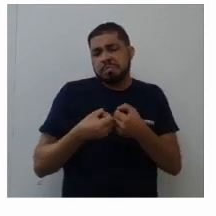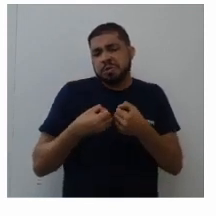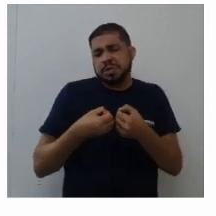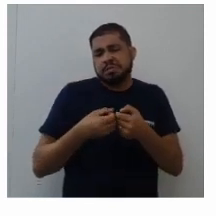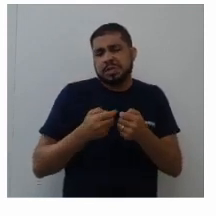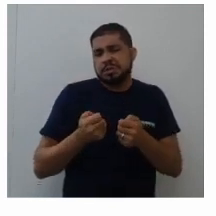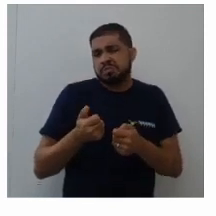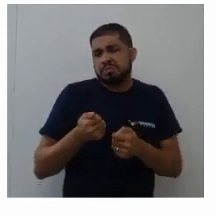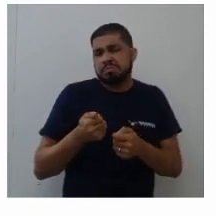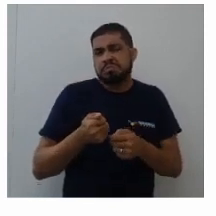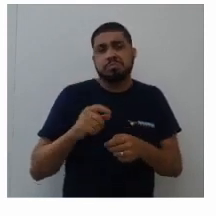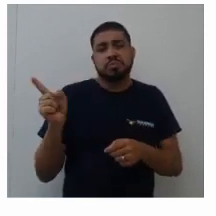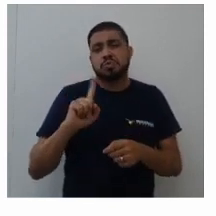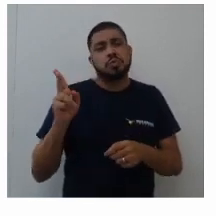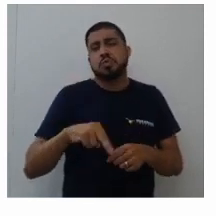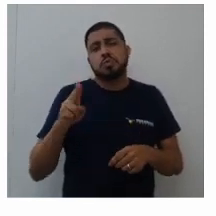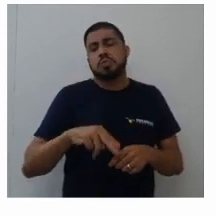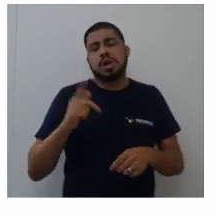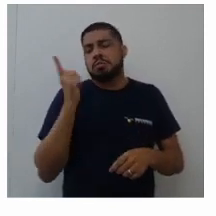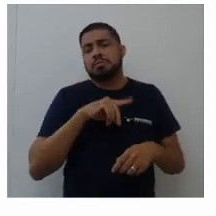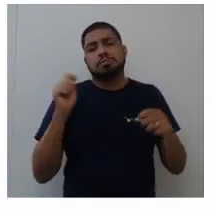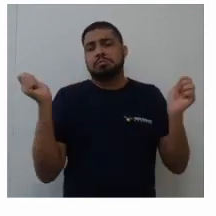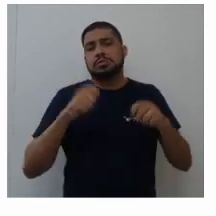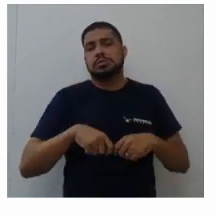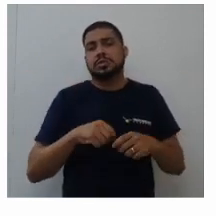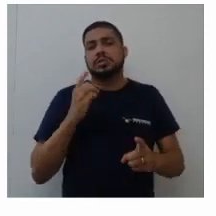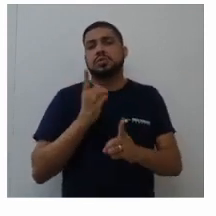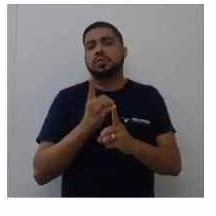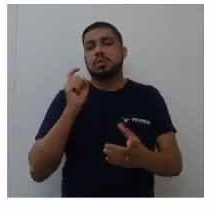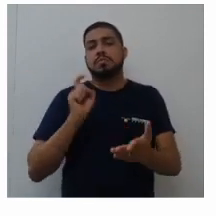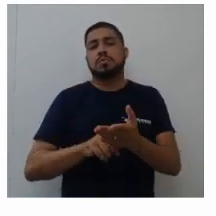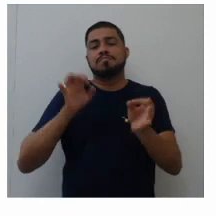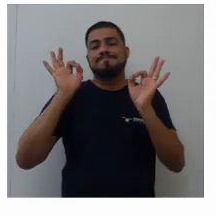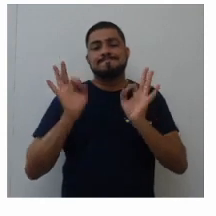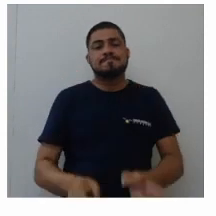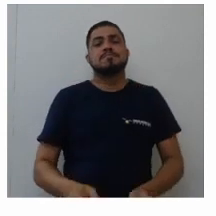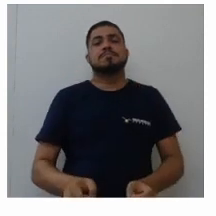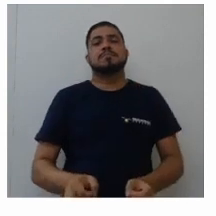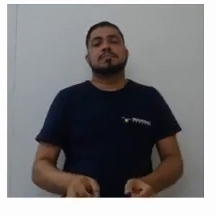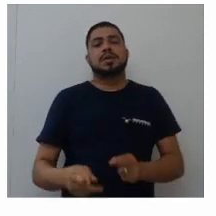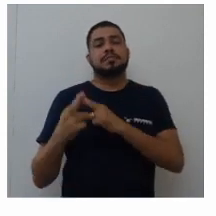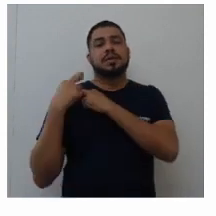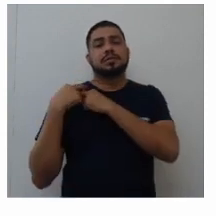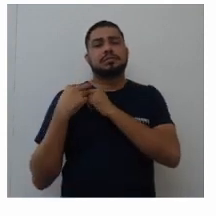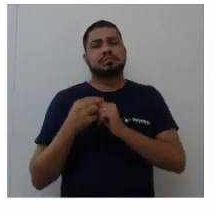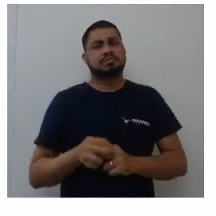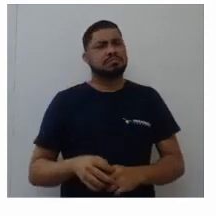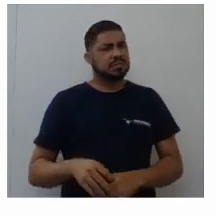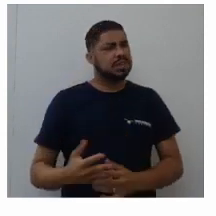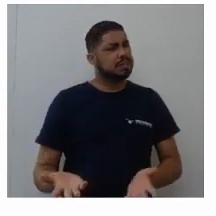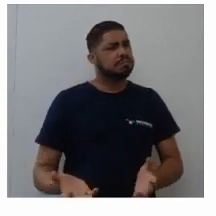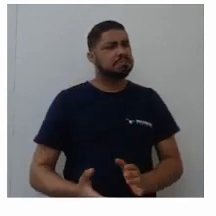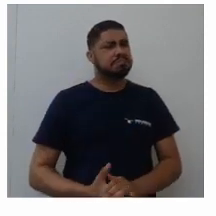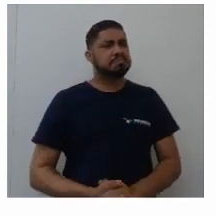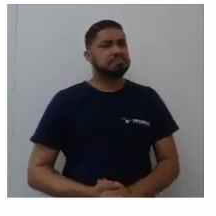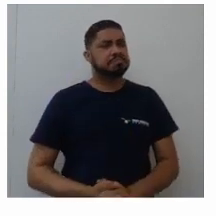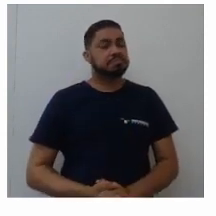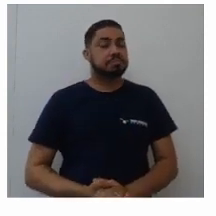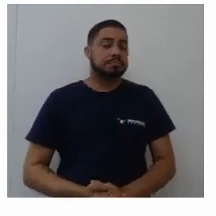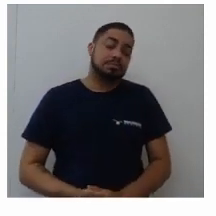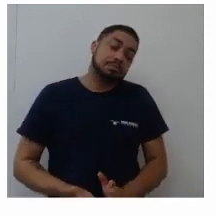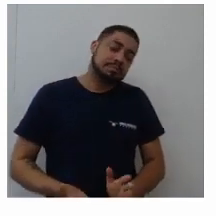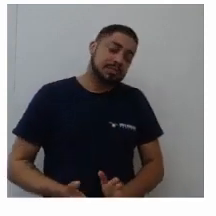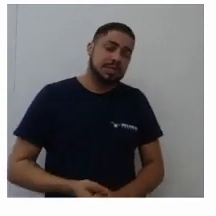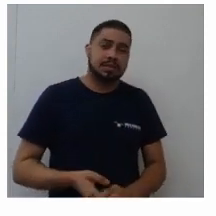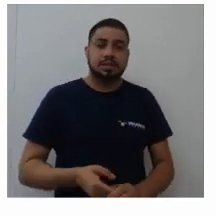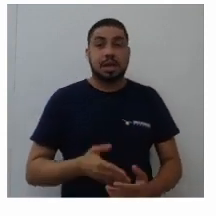aproximação. Nunca será possível encontrar o ponto exato que o representa. Será? Por último,